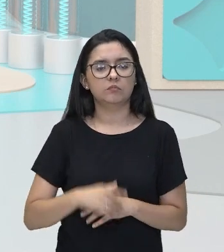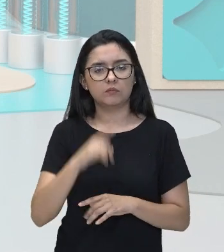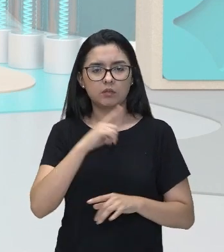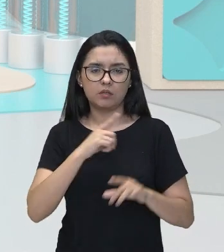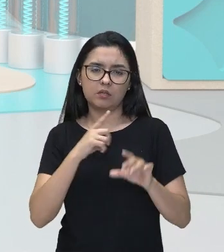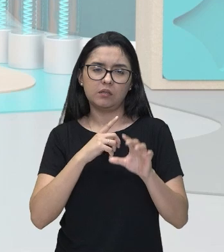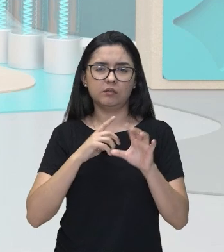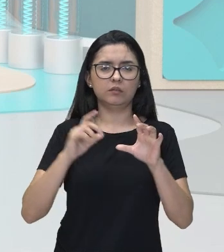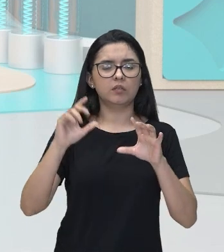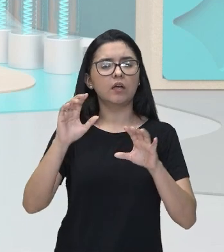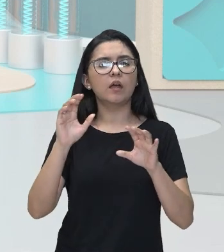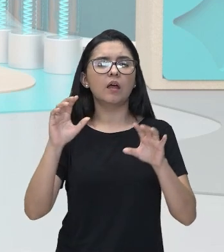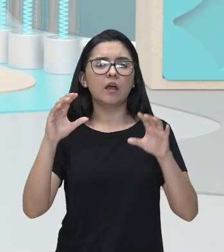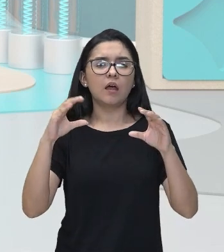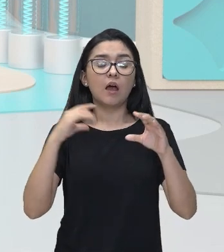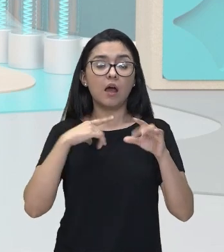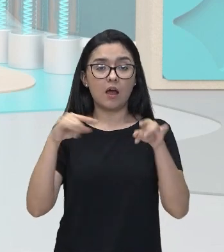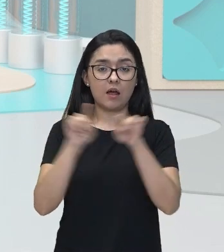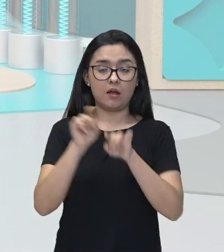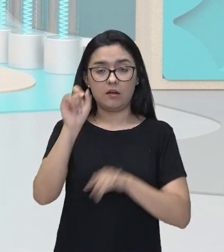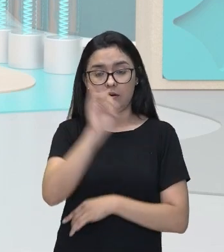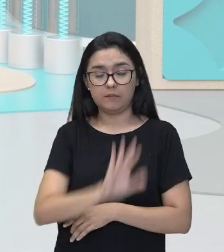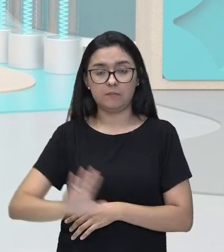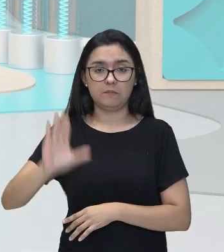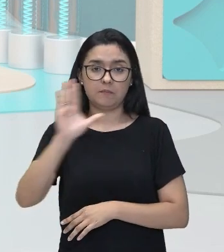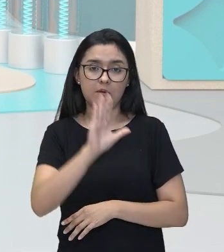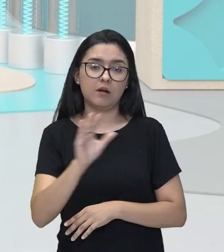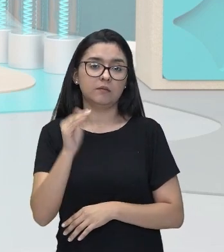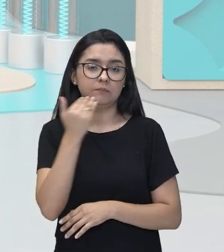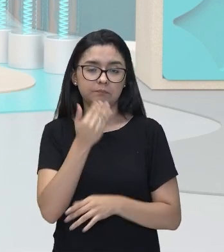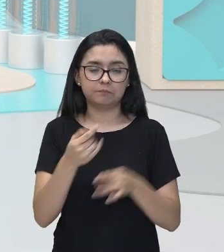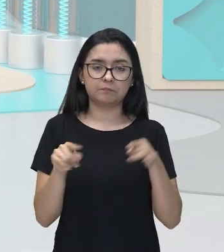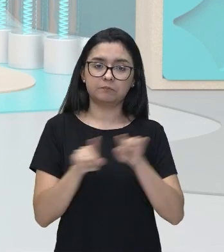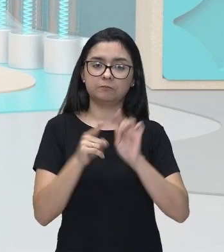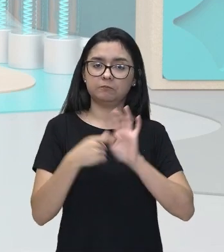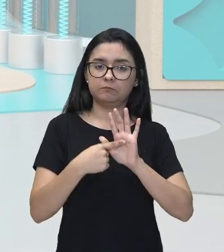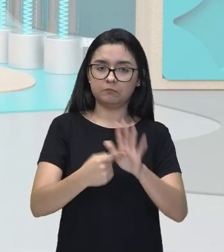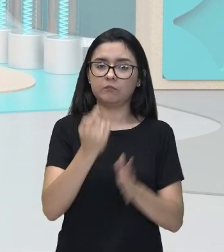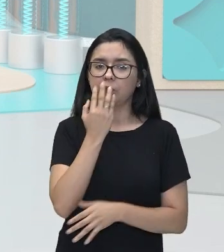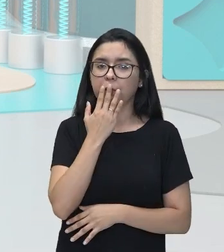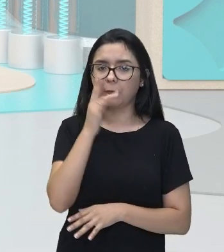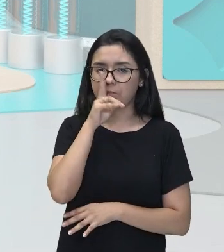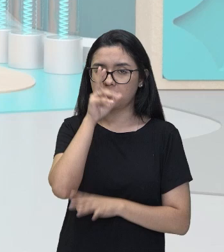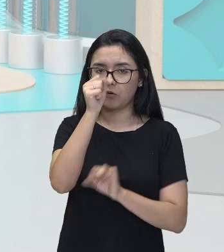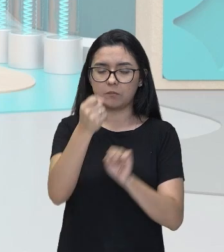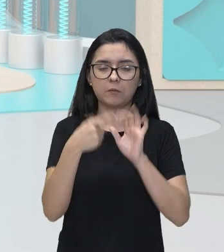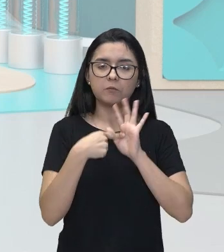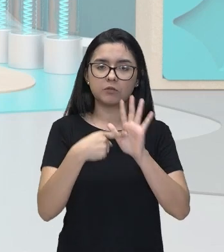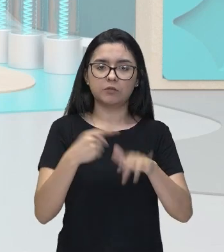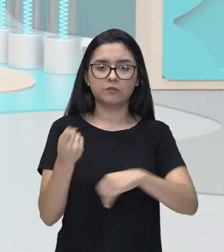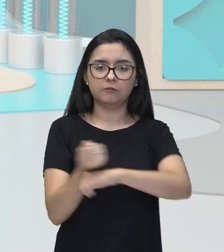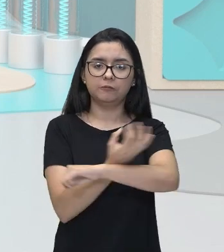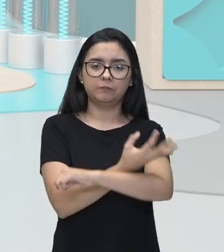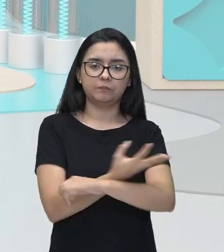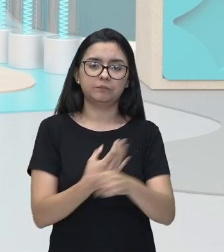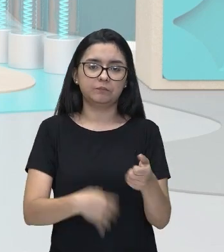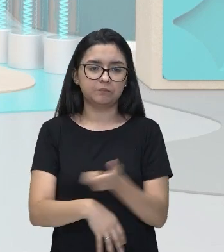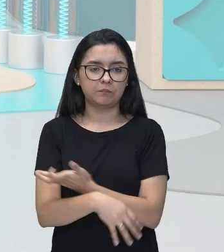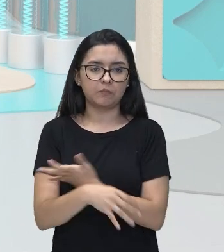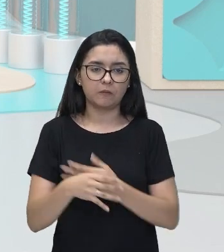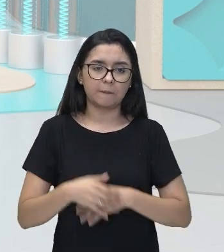como vocês podem ver, e destaca as cores para transmitir emoções. Então, as